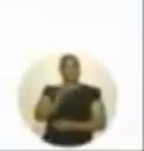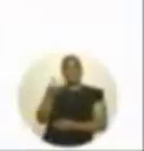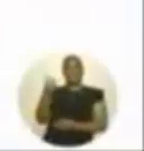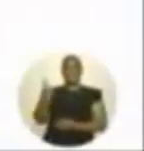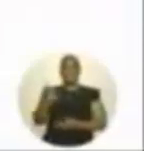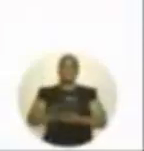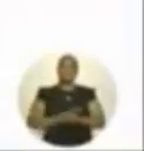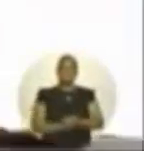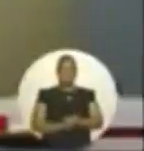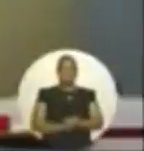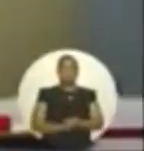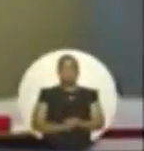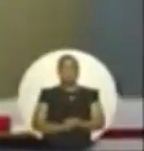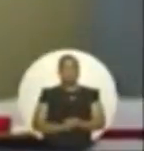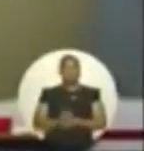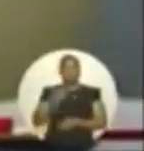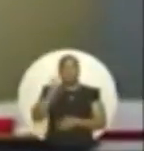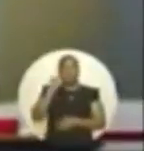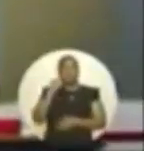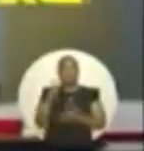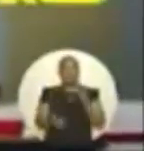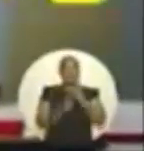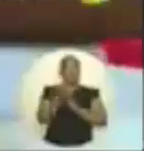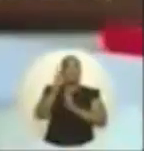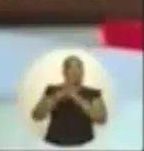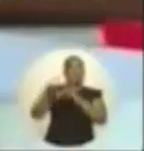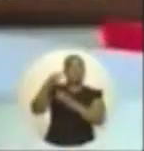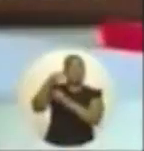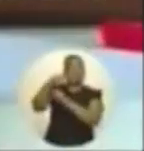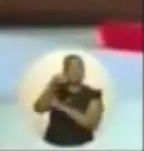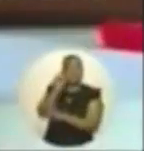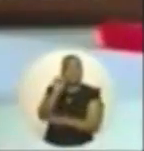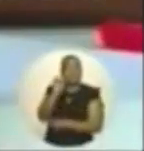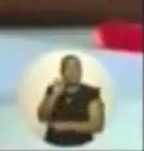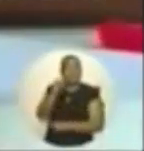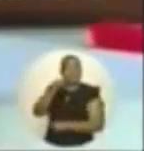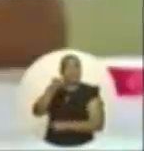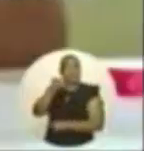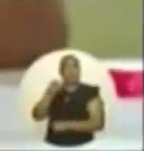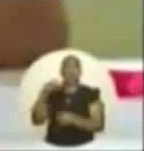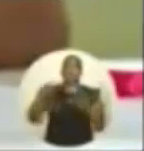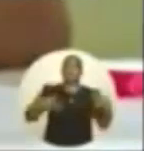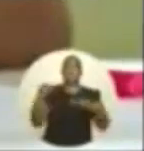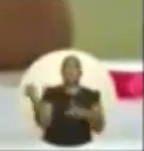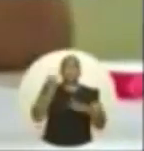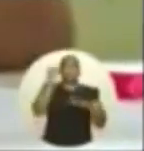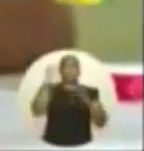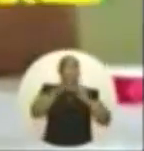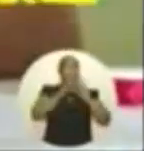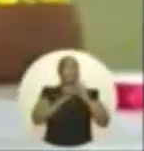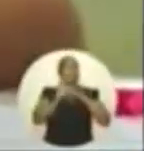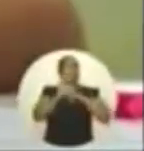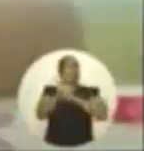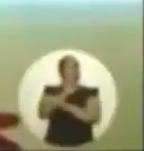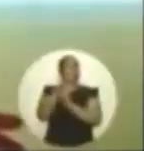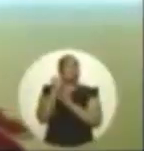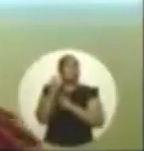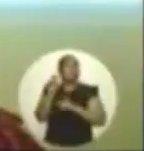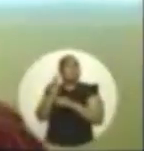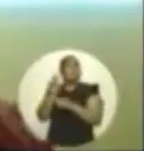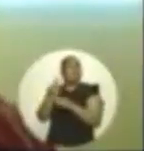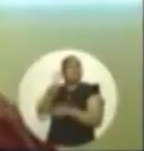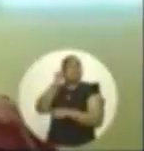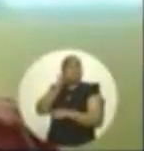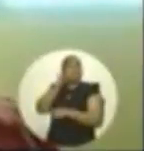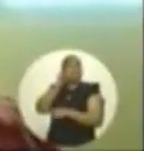Gisela, 51. Roberto França criou o projeto Siminina, um dos maiores e mais importantes programas sociais para proteger